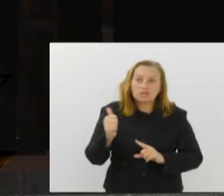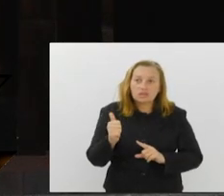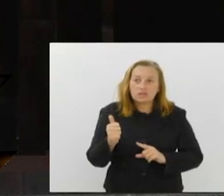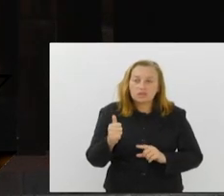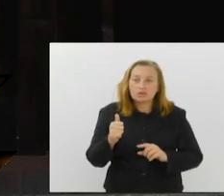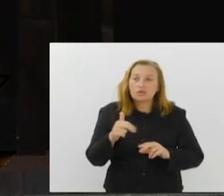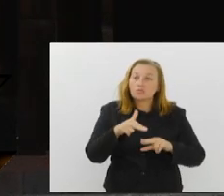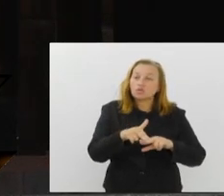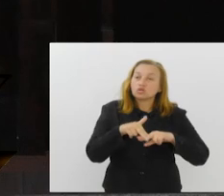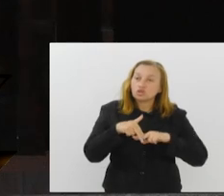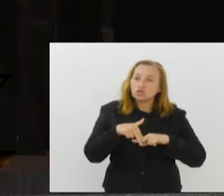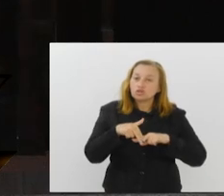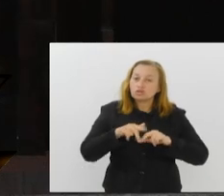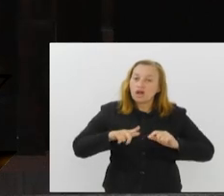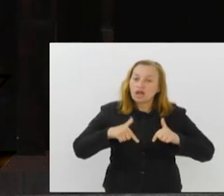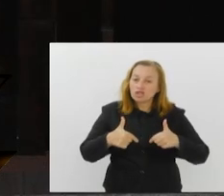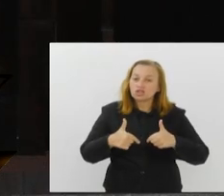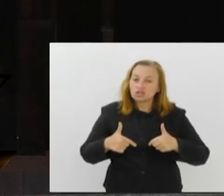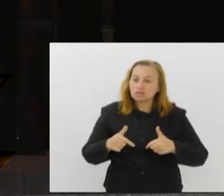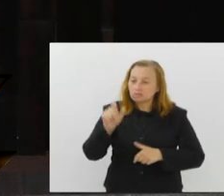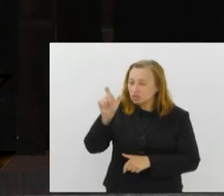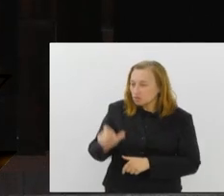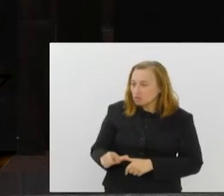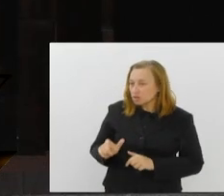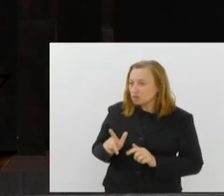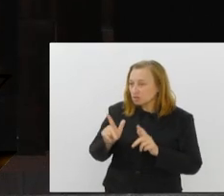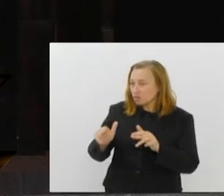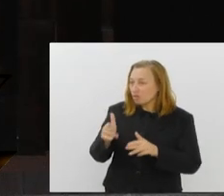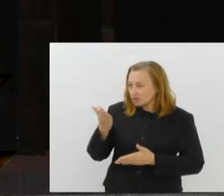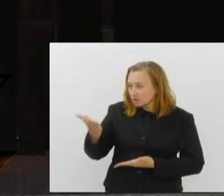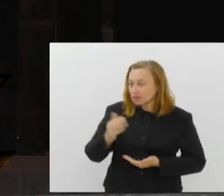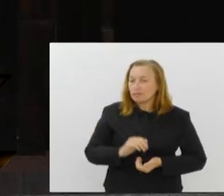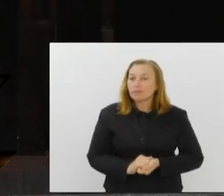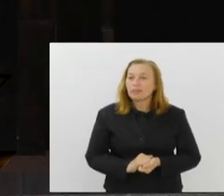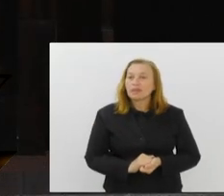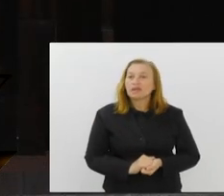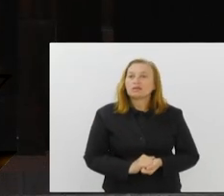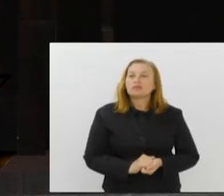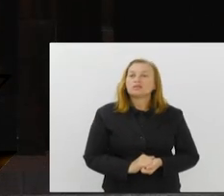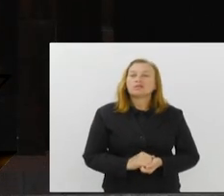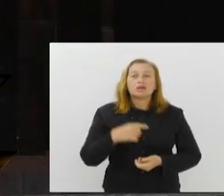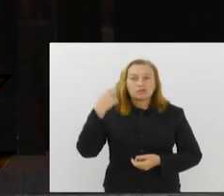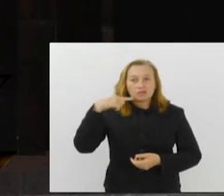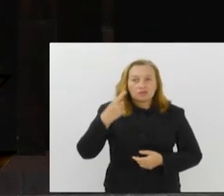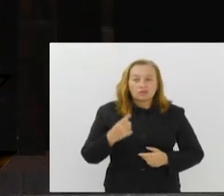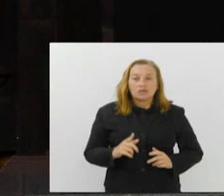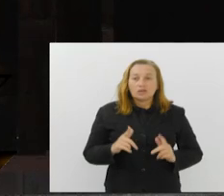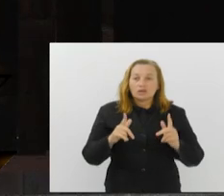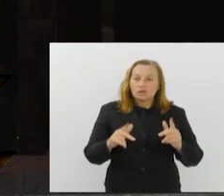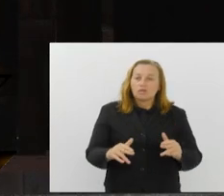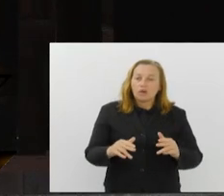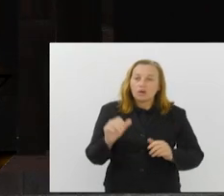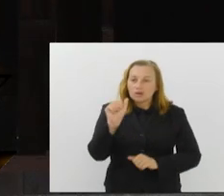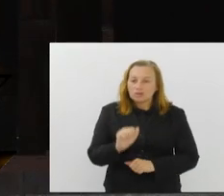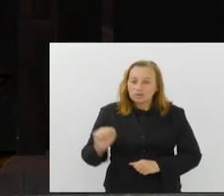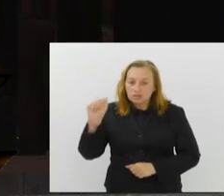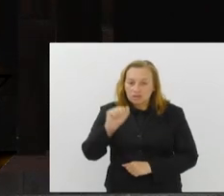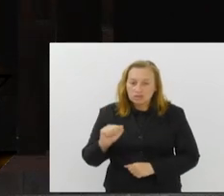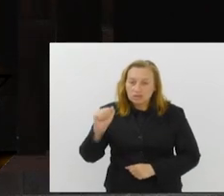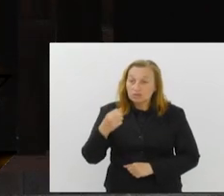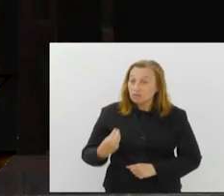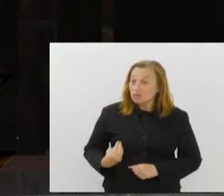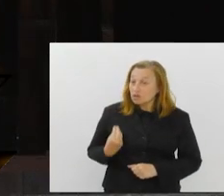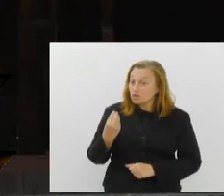atuação de pessoas como o mink em razão de atuação de advogados como e associações Como estão